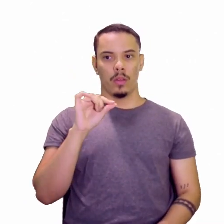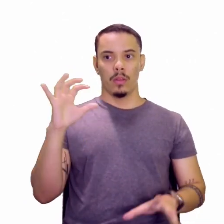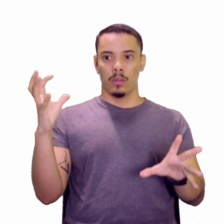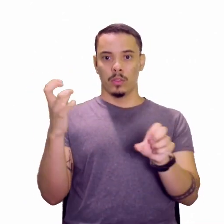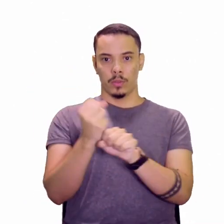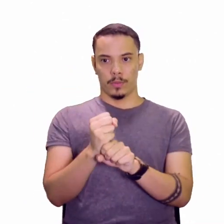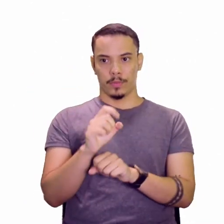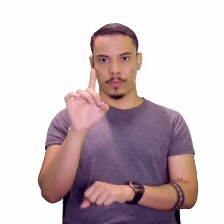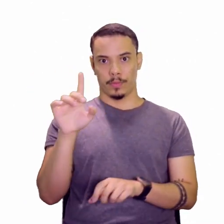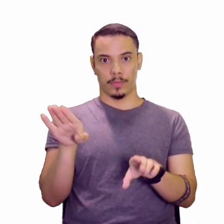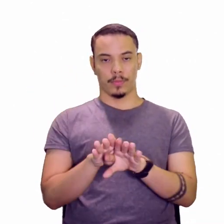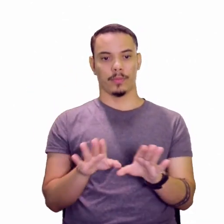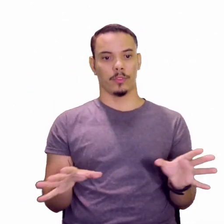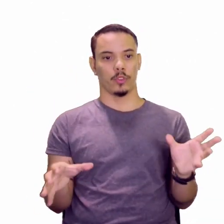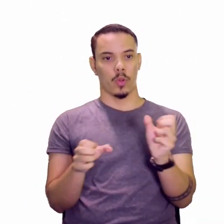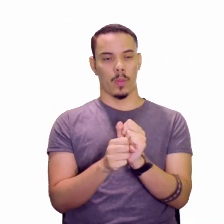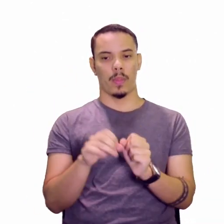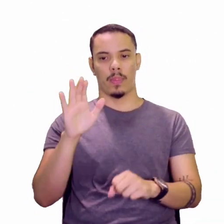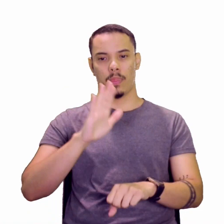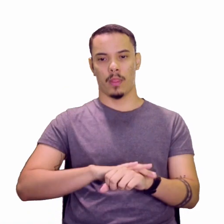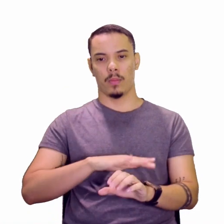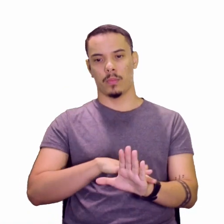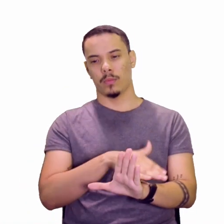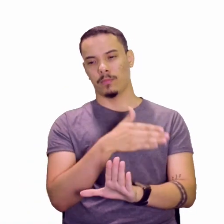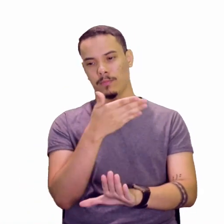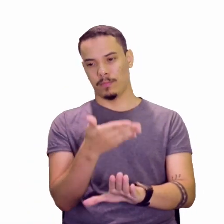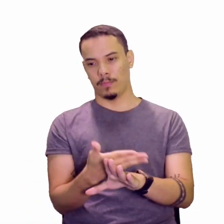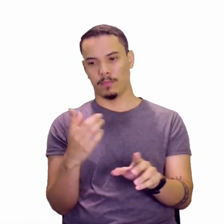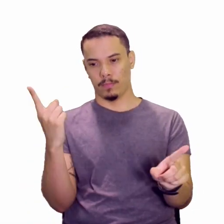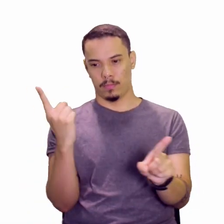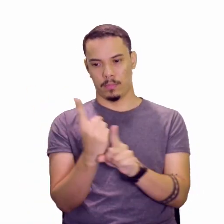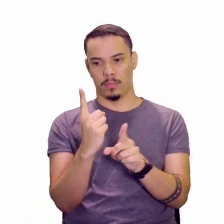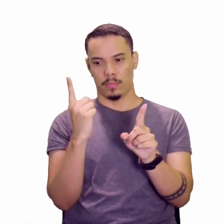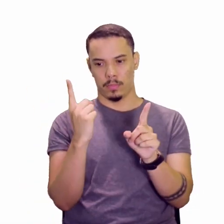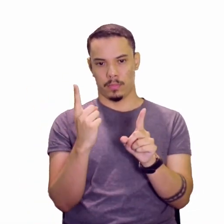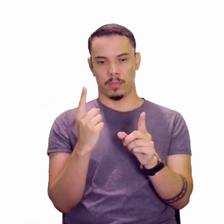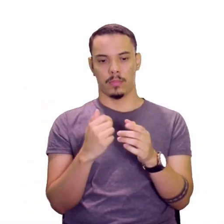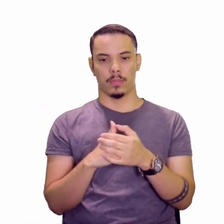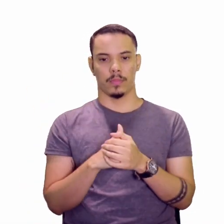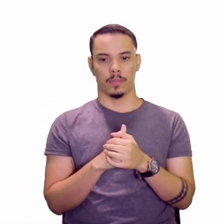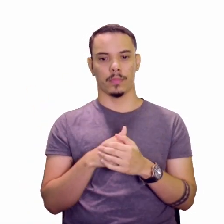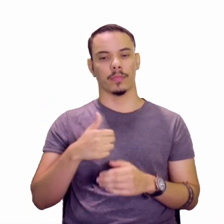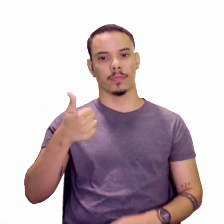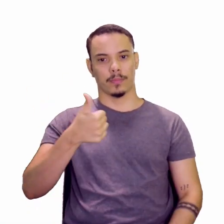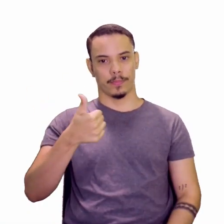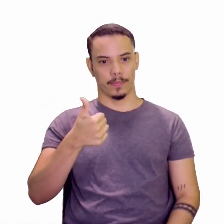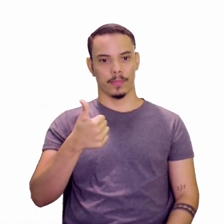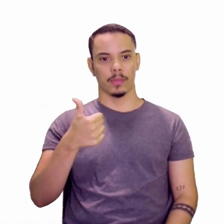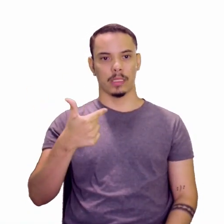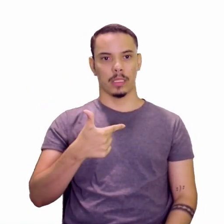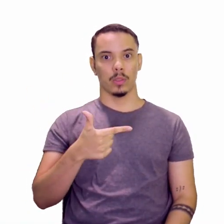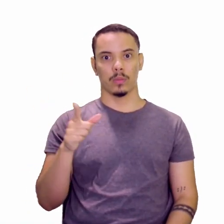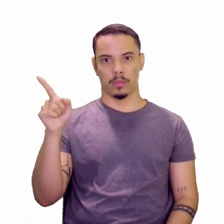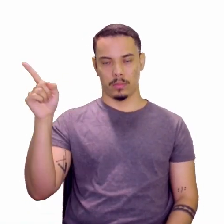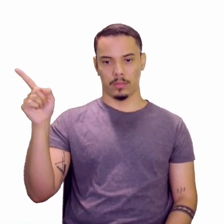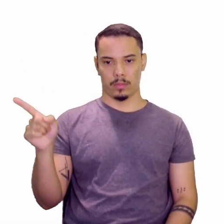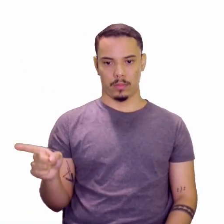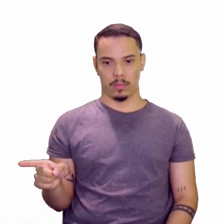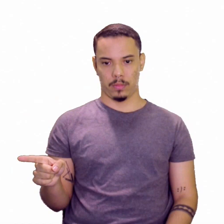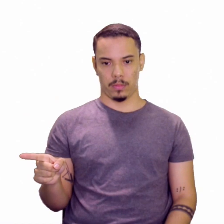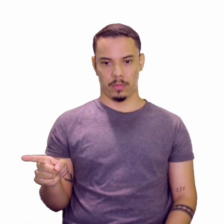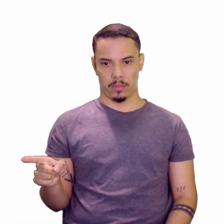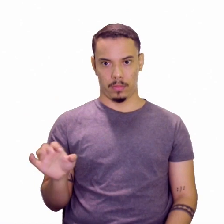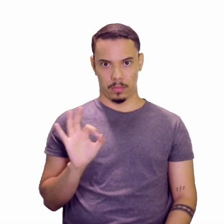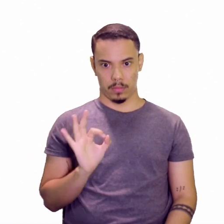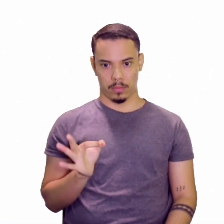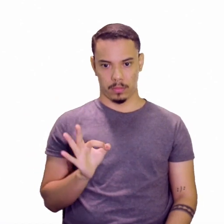da distância e somar pelo total do tempo que Isso, nós vamos justamente. encontrar. Então tá ali o tempo no primeiro. No segundo. No segundinho ali, ó, tá